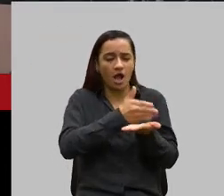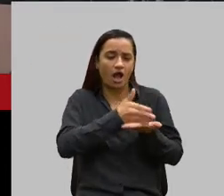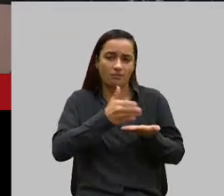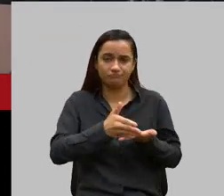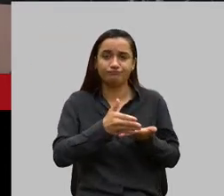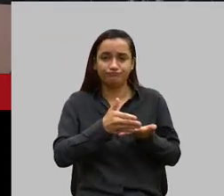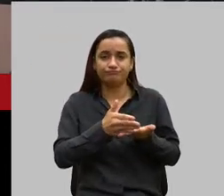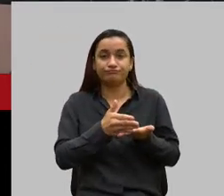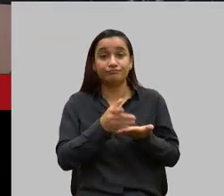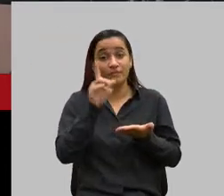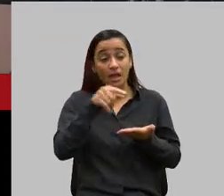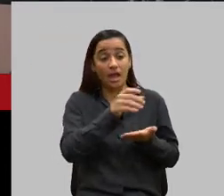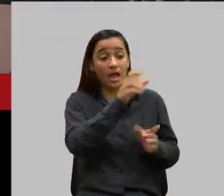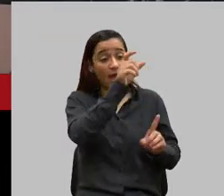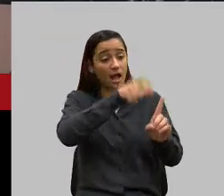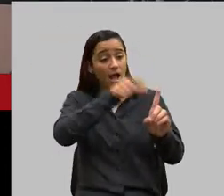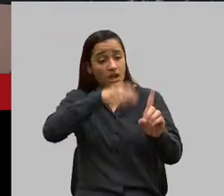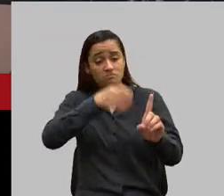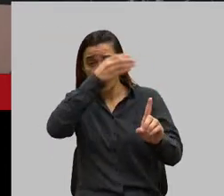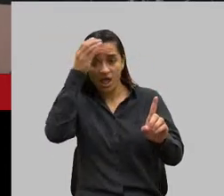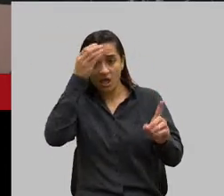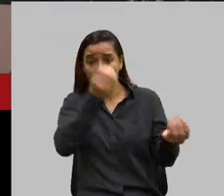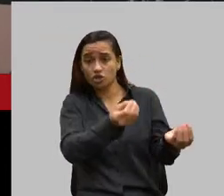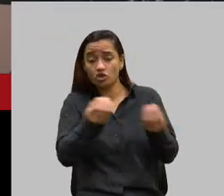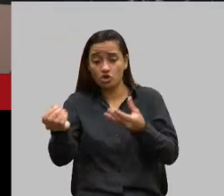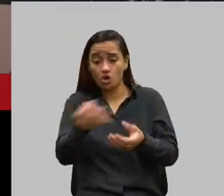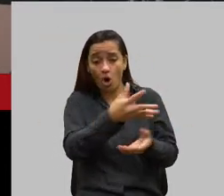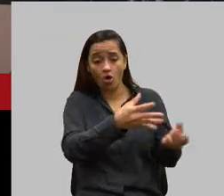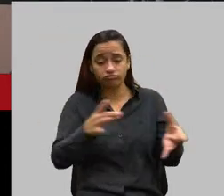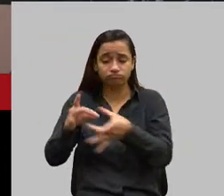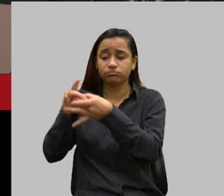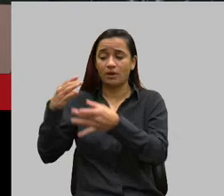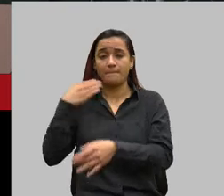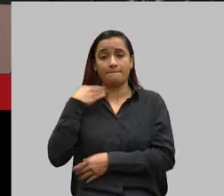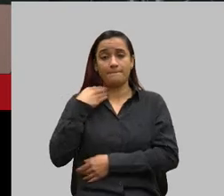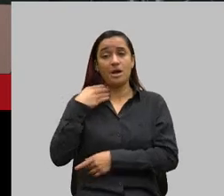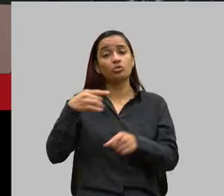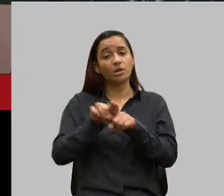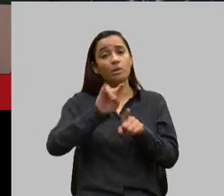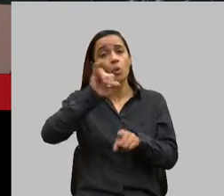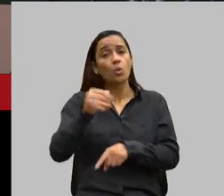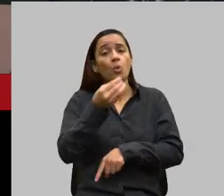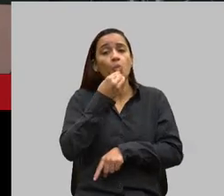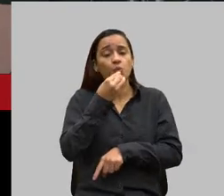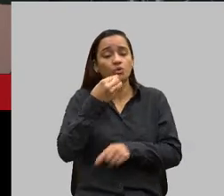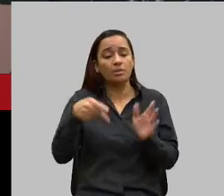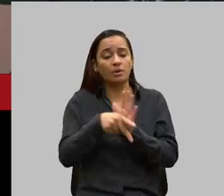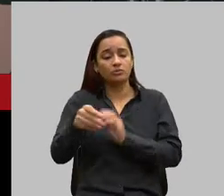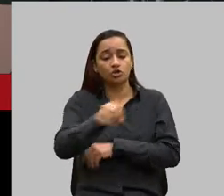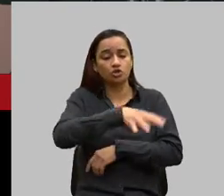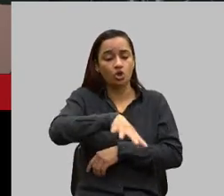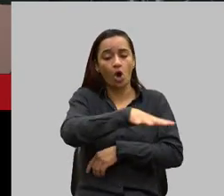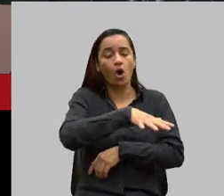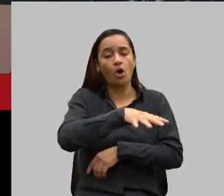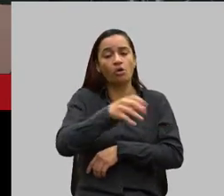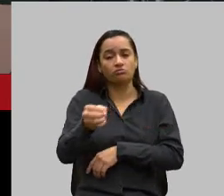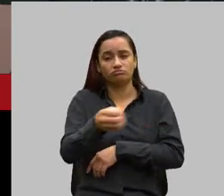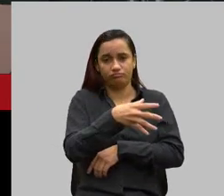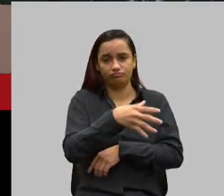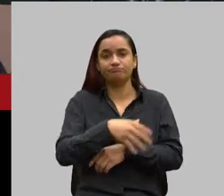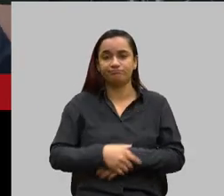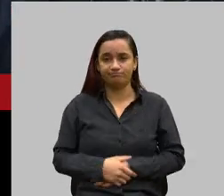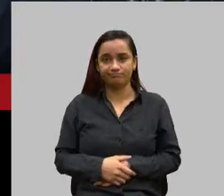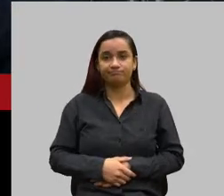oportunidade de mais dignidade para aquela região eu falo muito dessa questão da reur